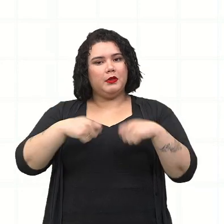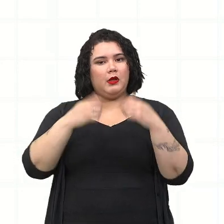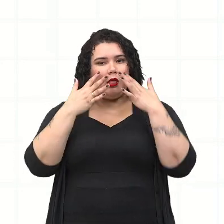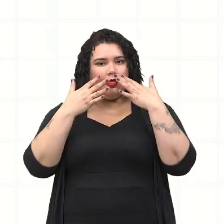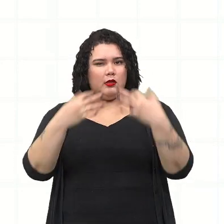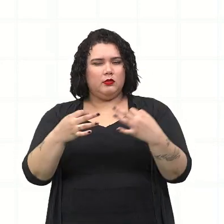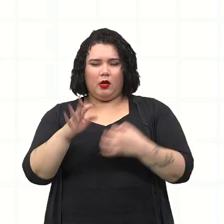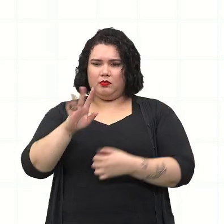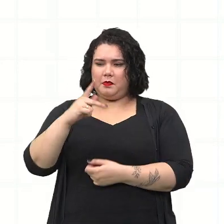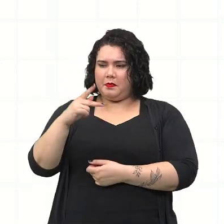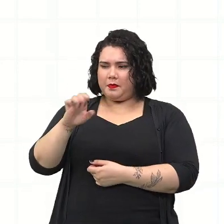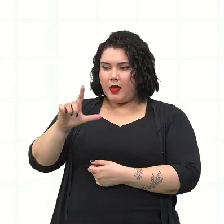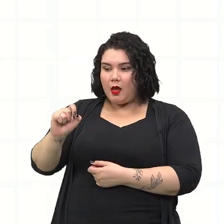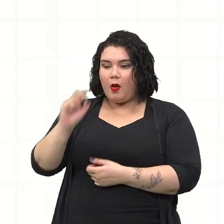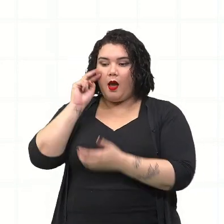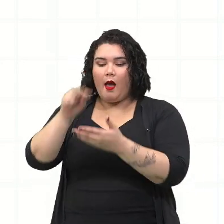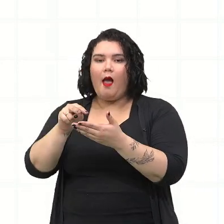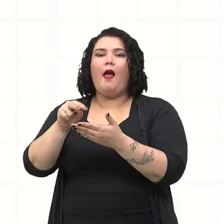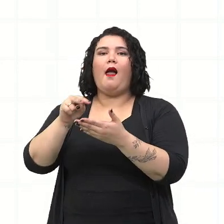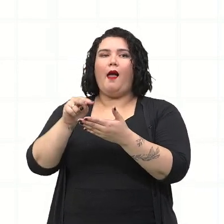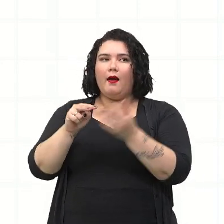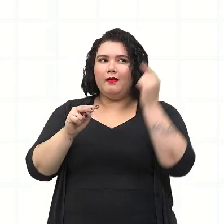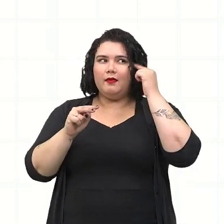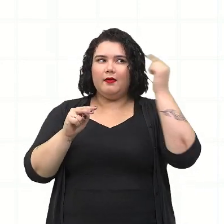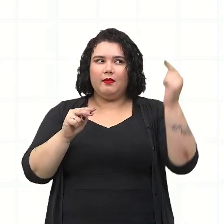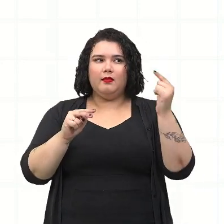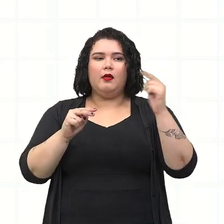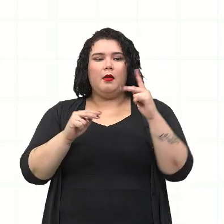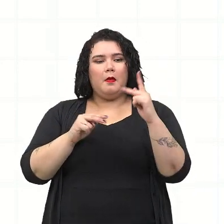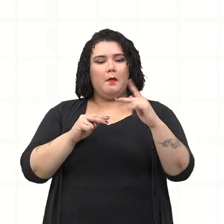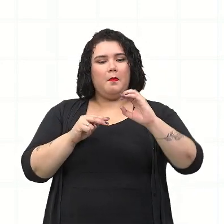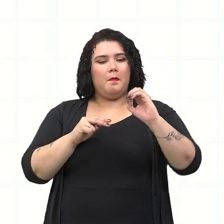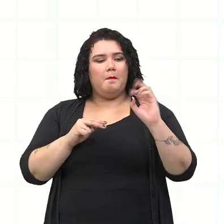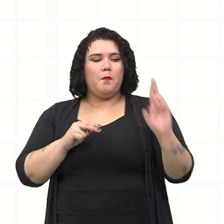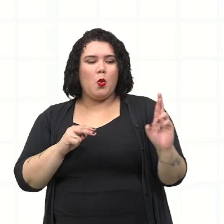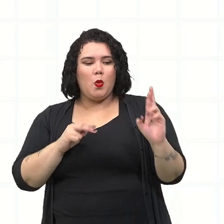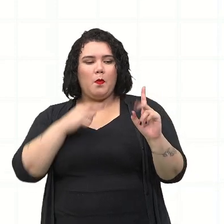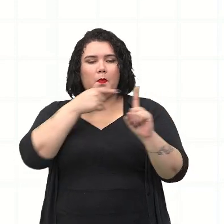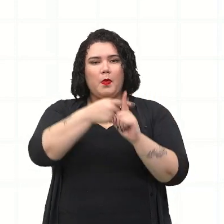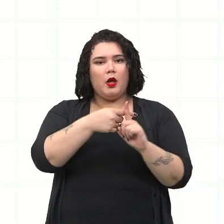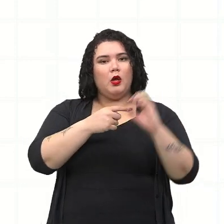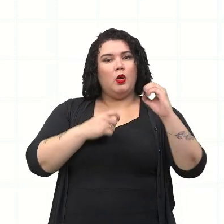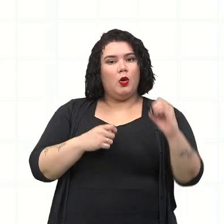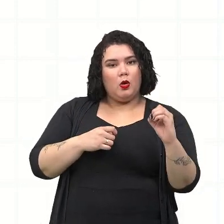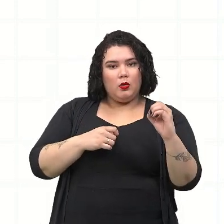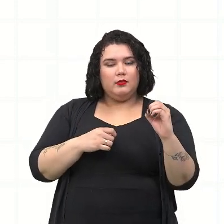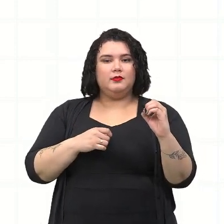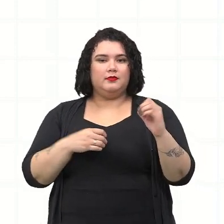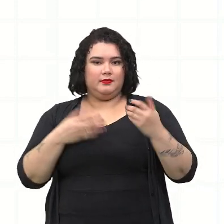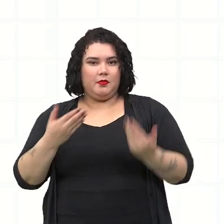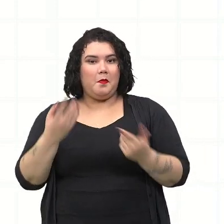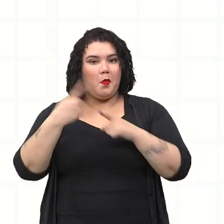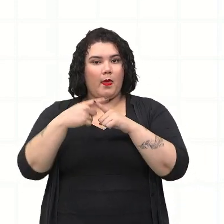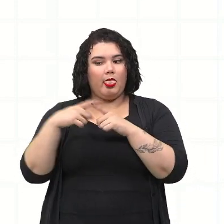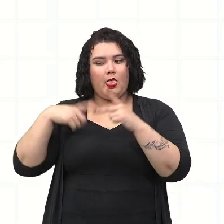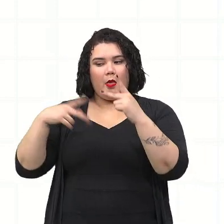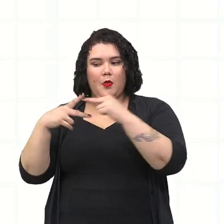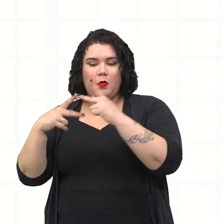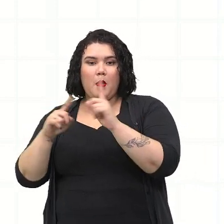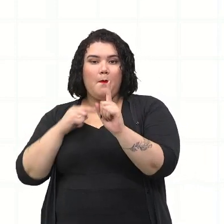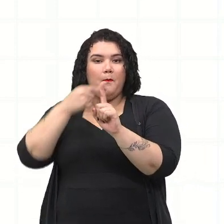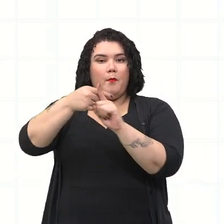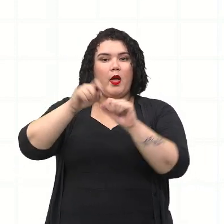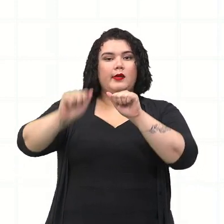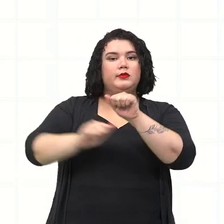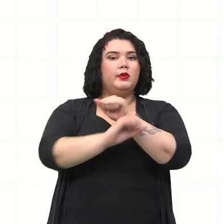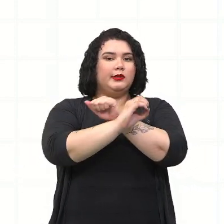pelo. Ele foi pelo caminho errado. Eu tenho a preposição ele foi por o caminho errado. Só que a